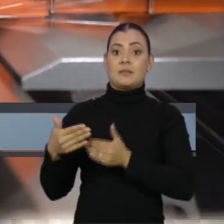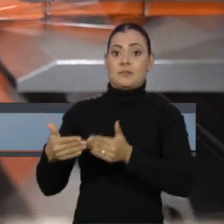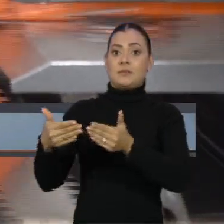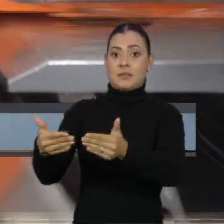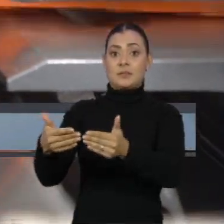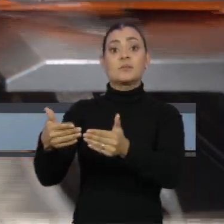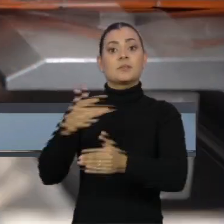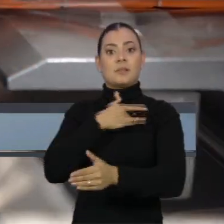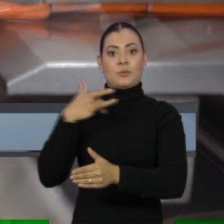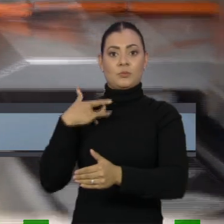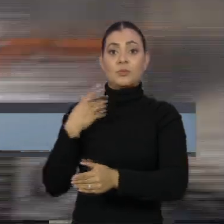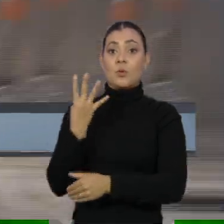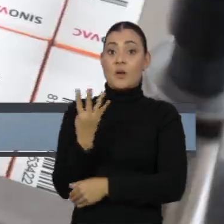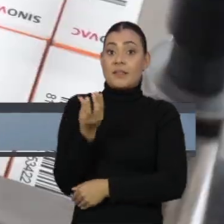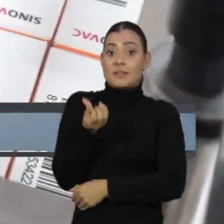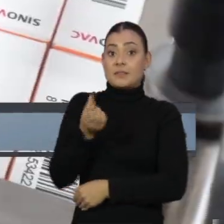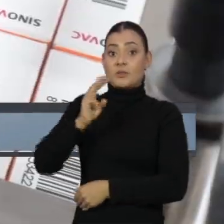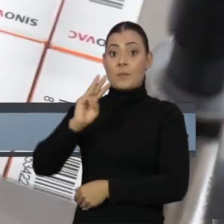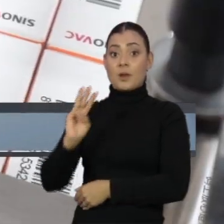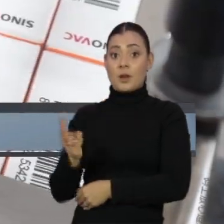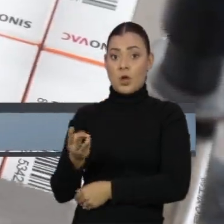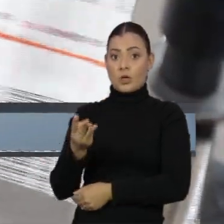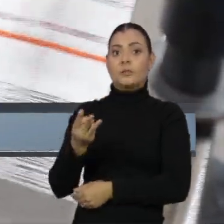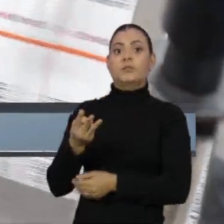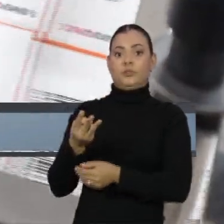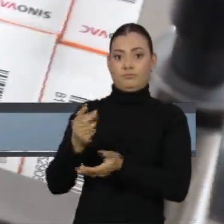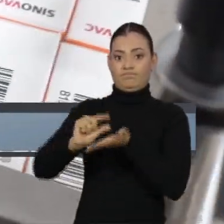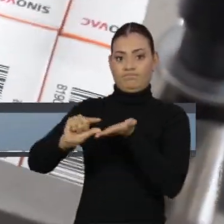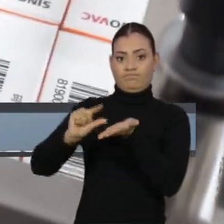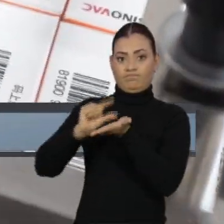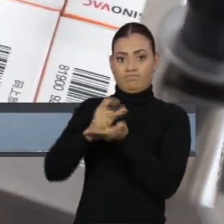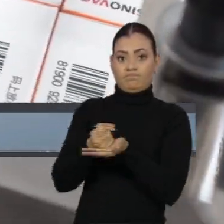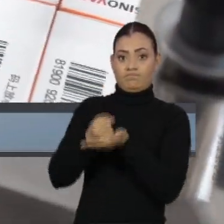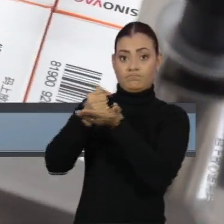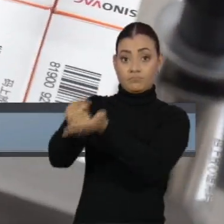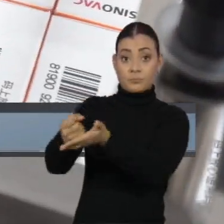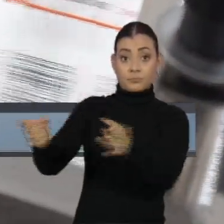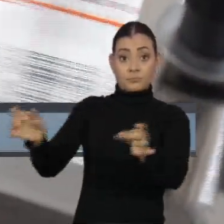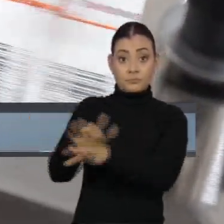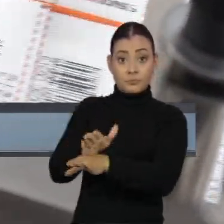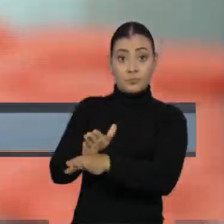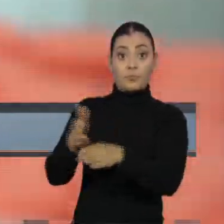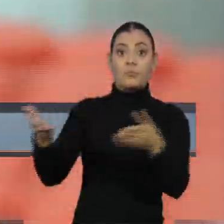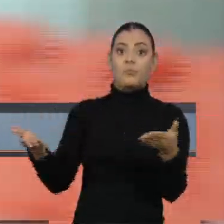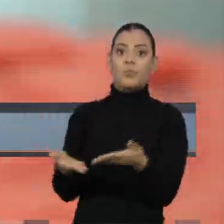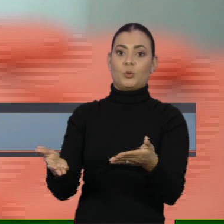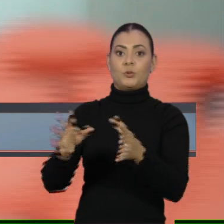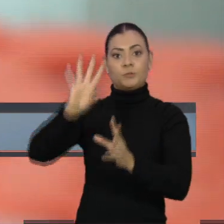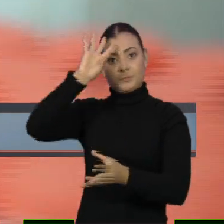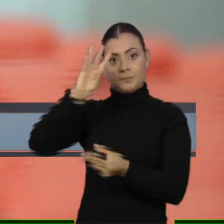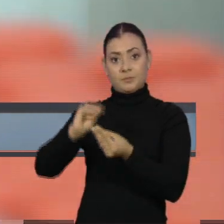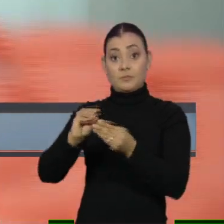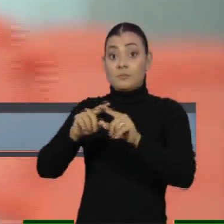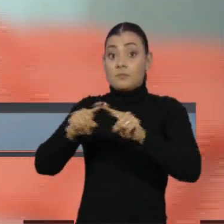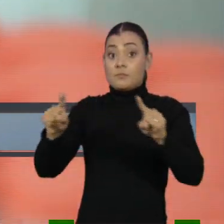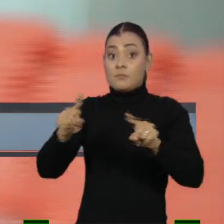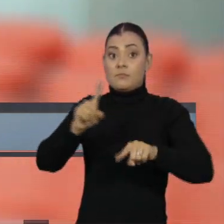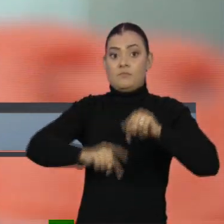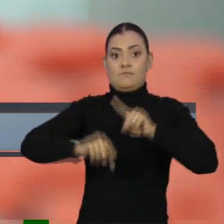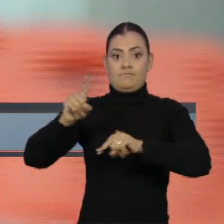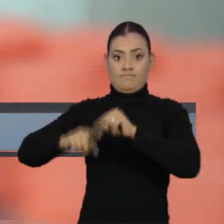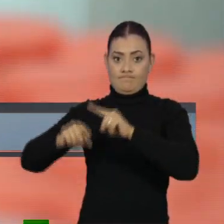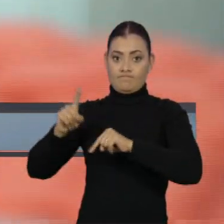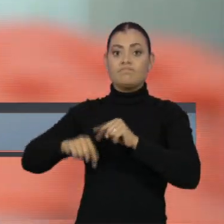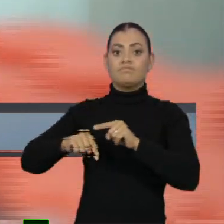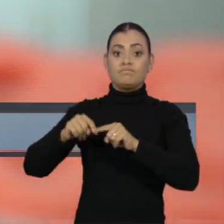uma encomenda de 46 milhões de doses que deveriam ser concluídas hoje mas como os insumos